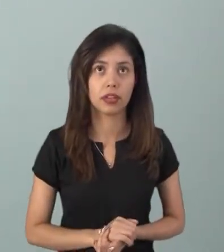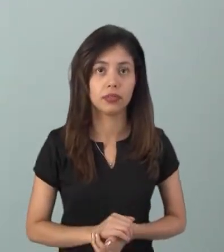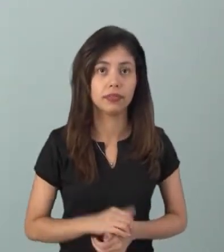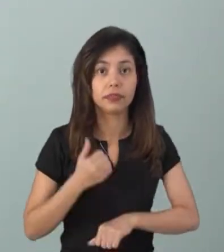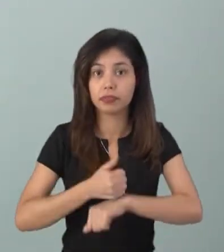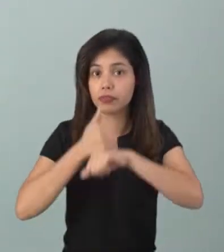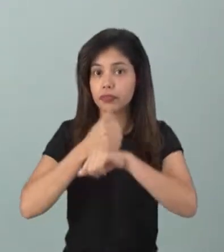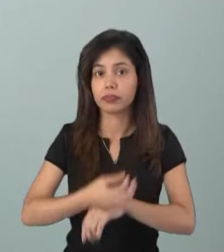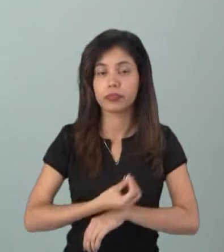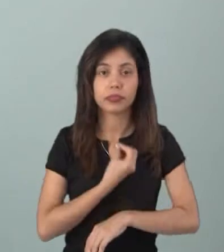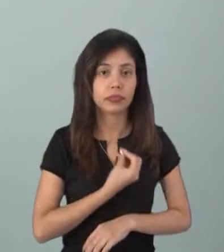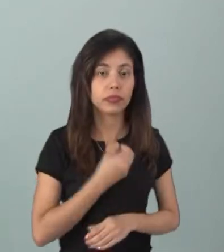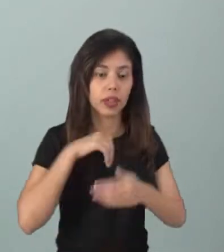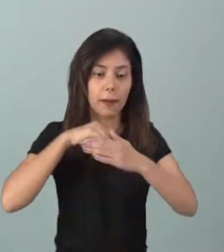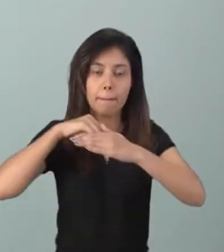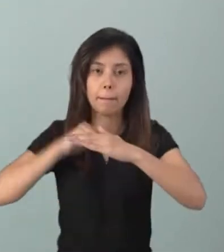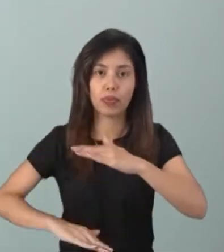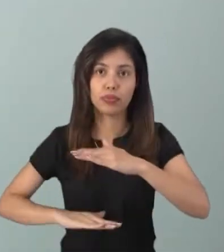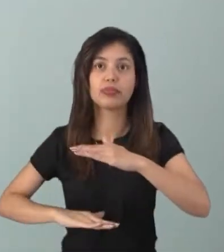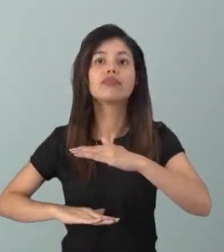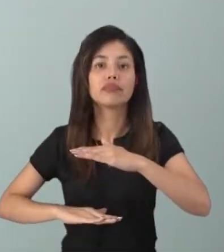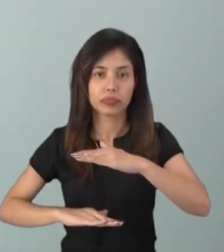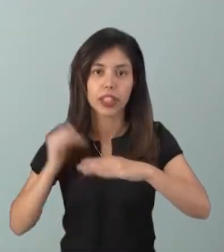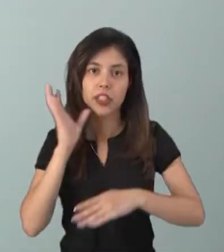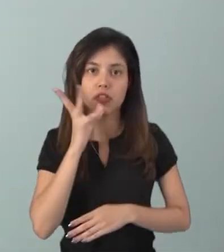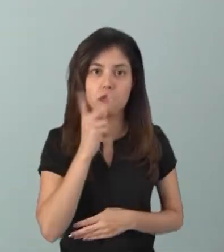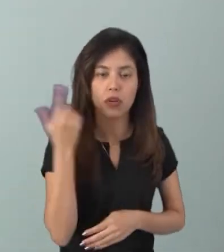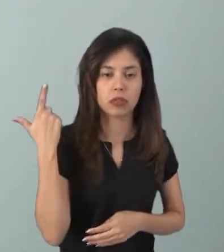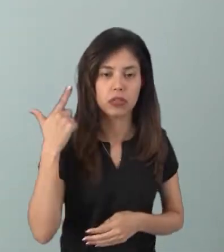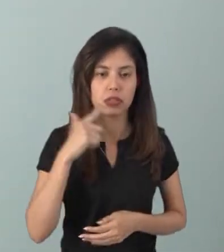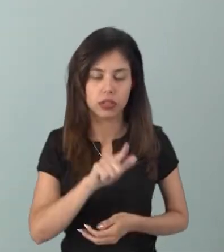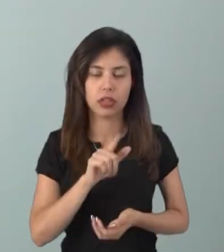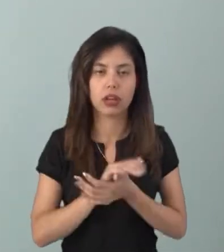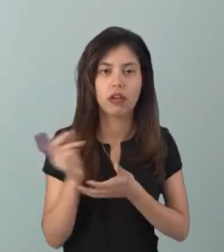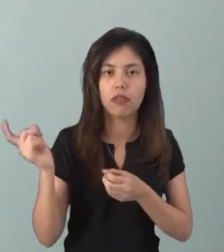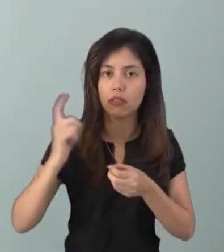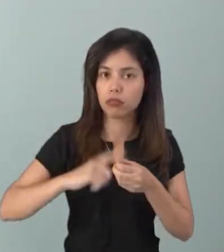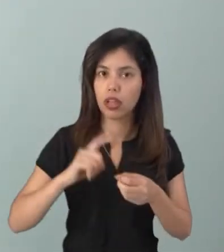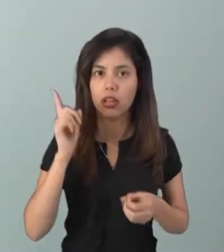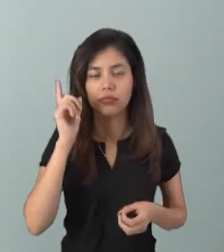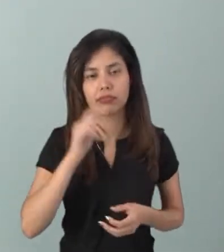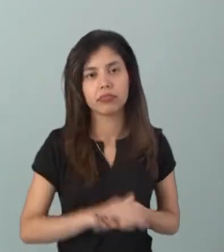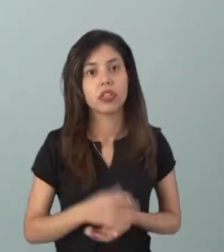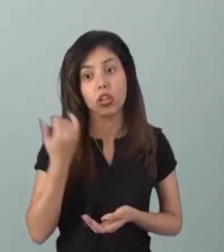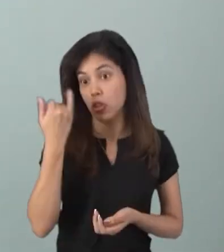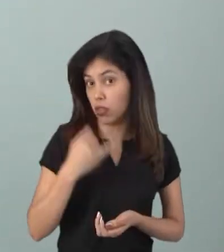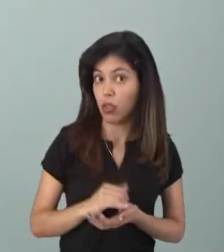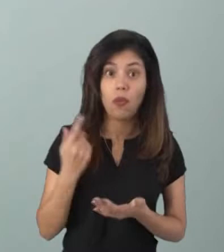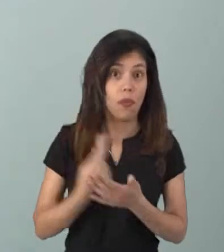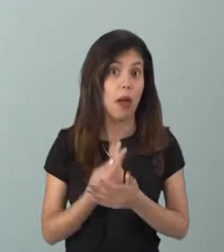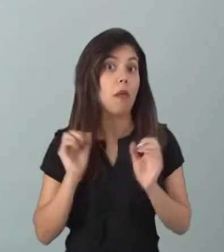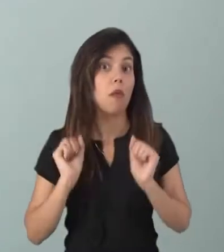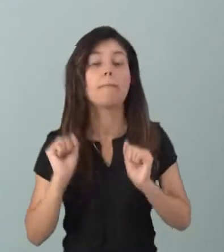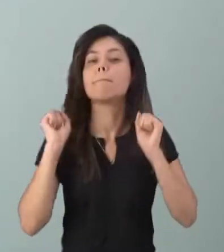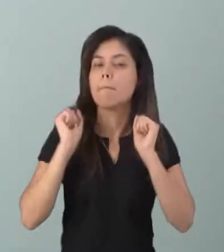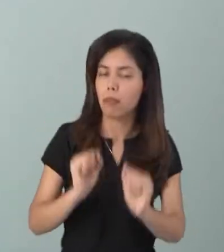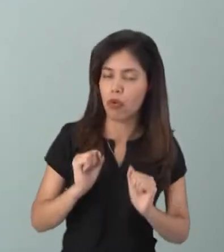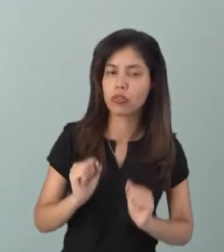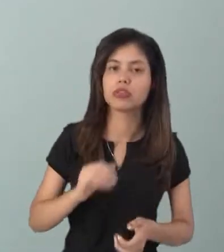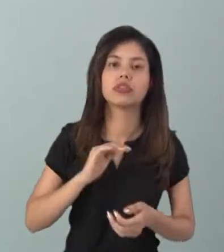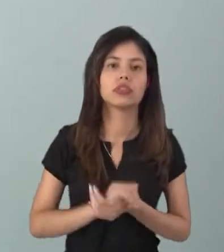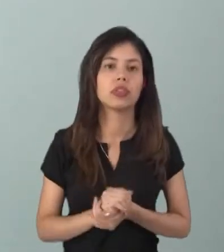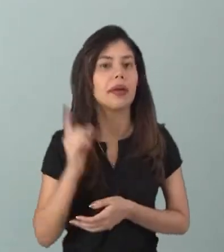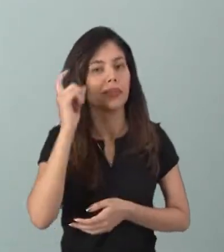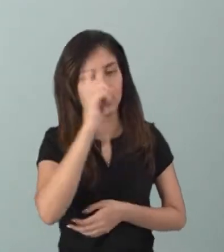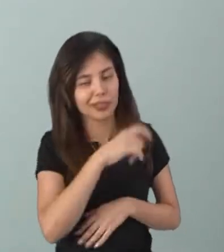qualidade de vida da pessoa vai cair, né? Vai demorar para que ela consiga se estabilizar. É claro que não é impossível, mas estou dizendo que se torna muito